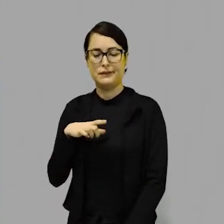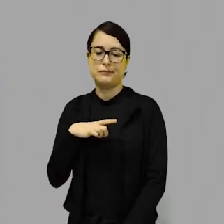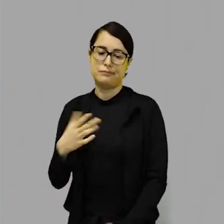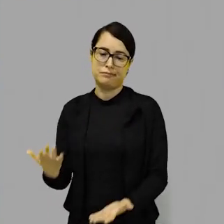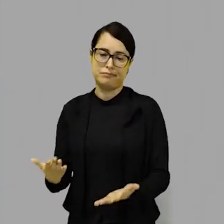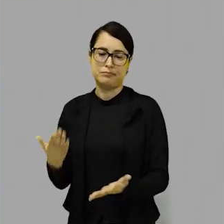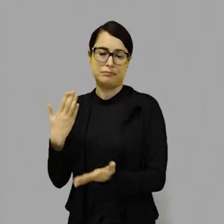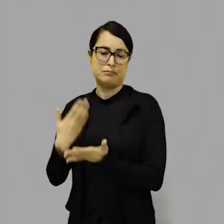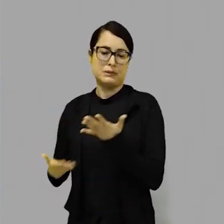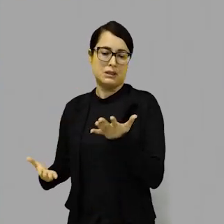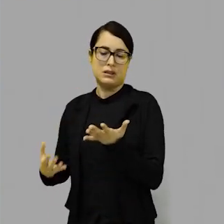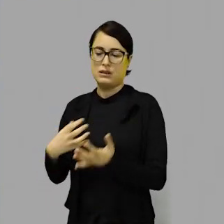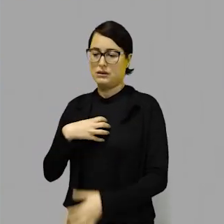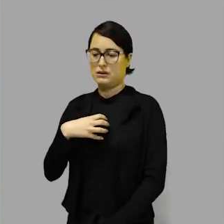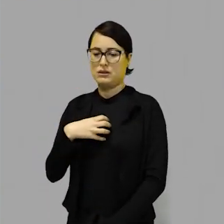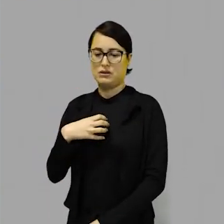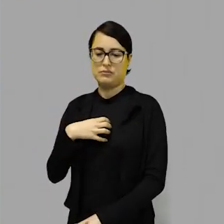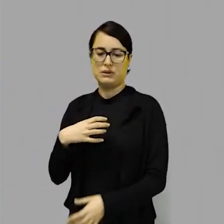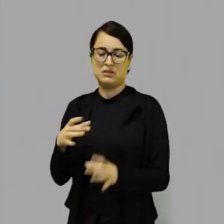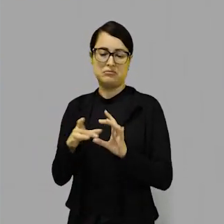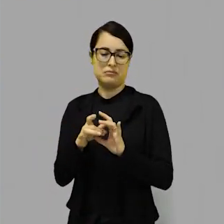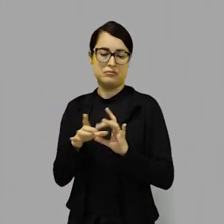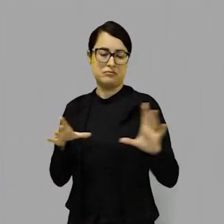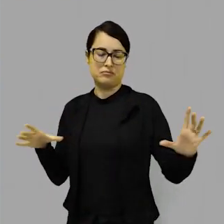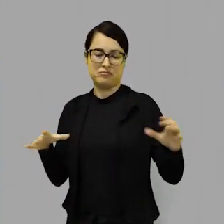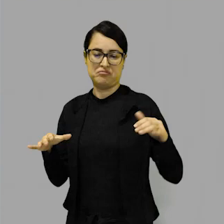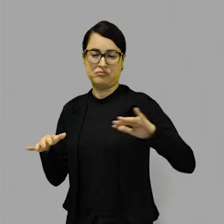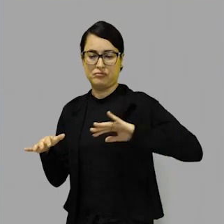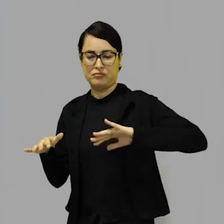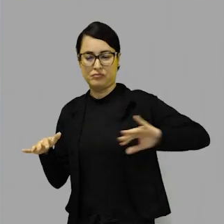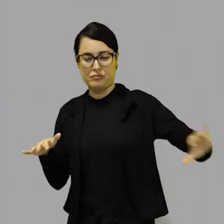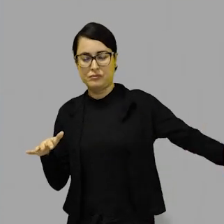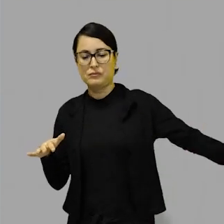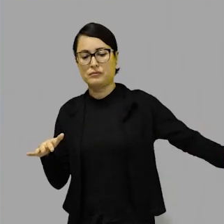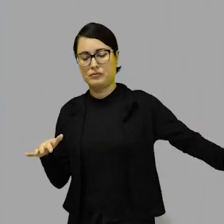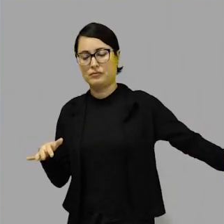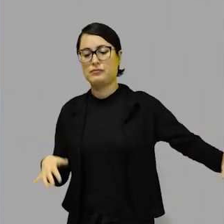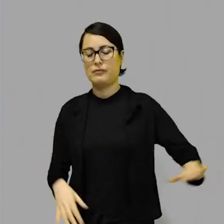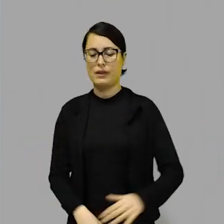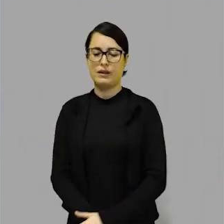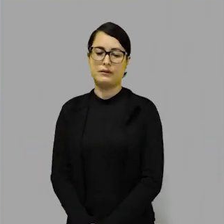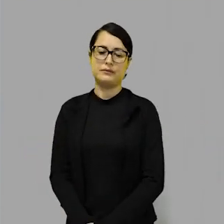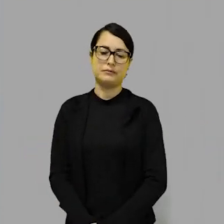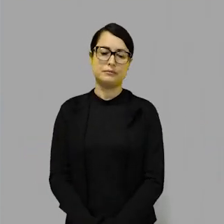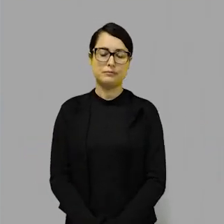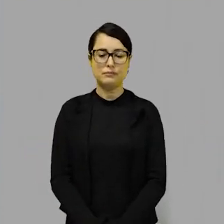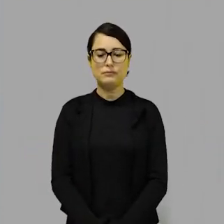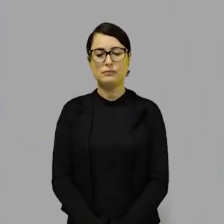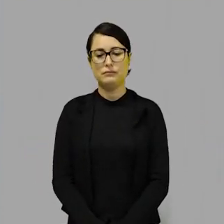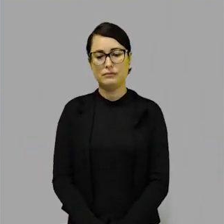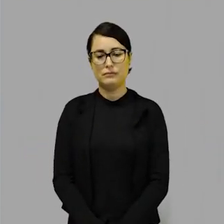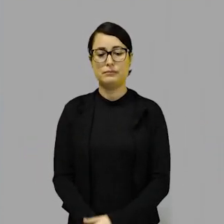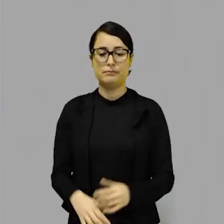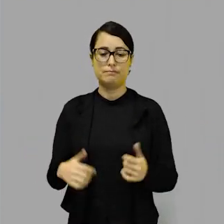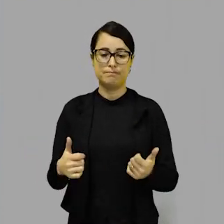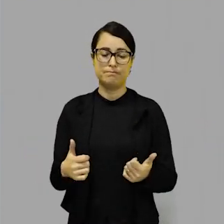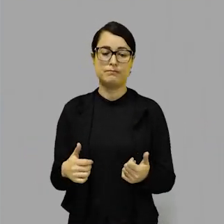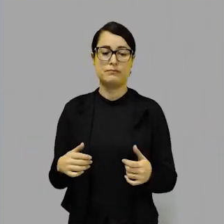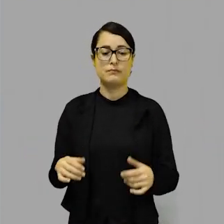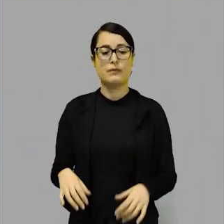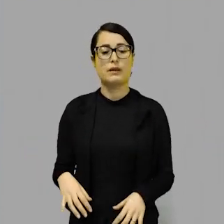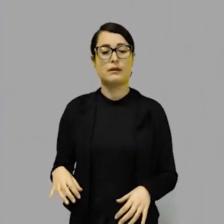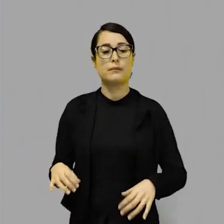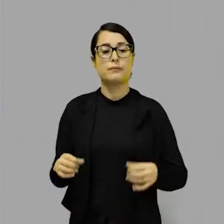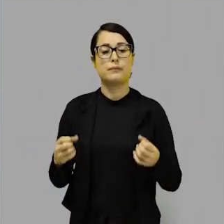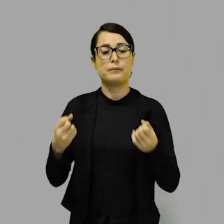do sentimento de conexão, de pertencimento ao próprio grupo, à própria sociedade. Beleza? E aí, para fechar